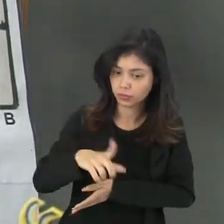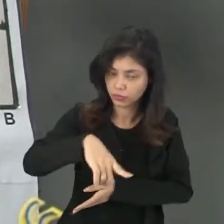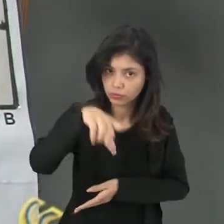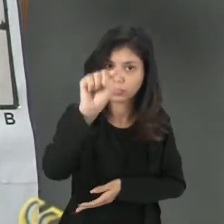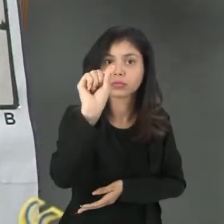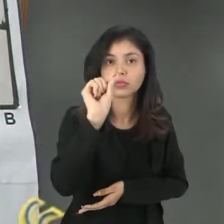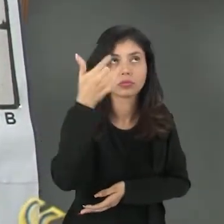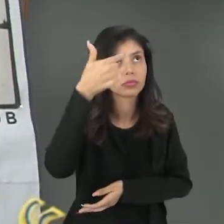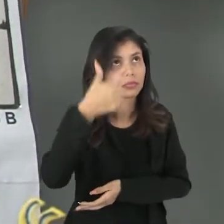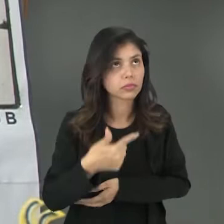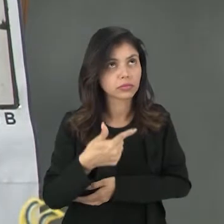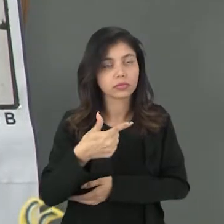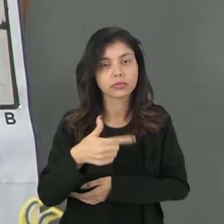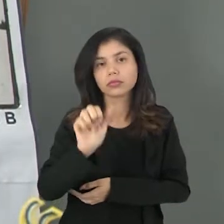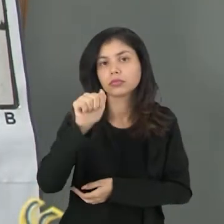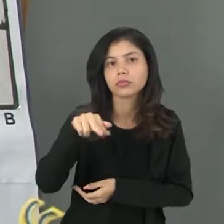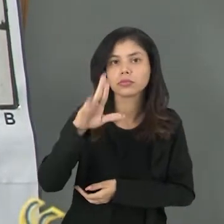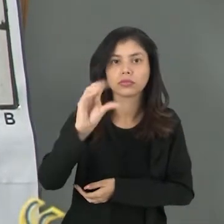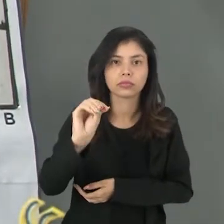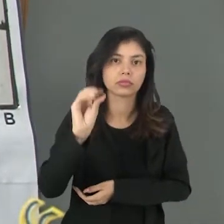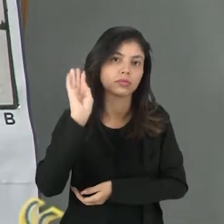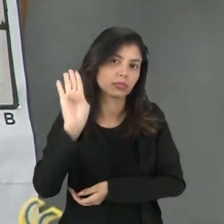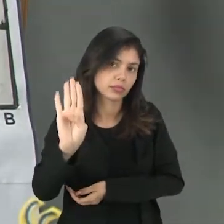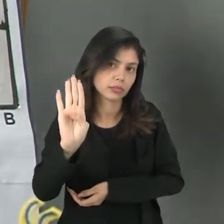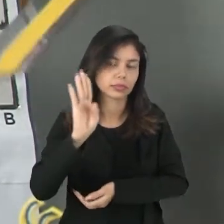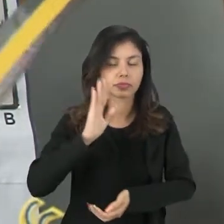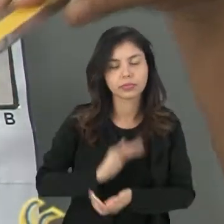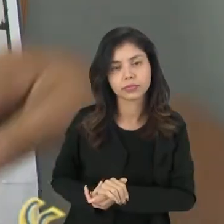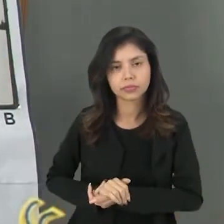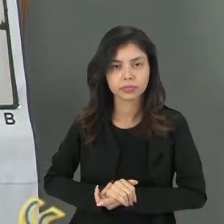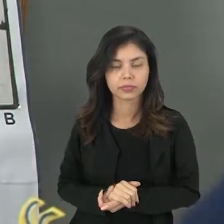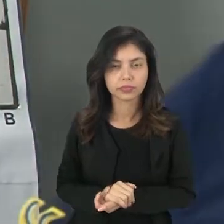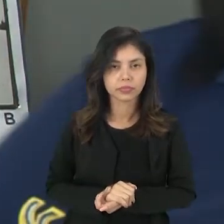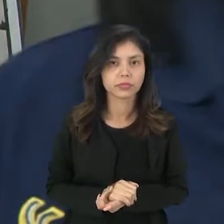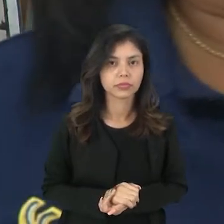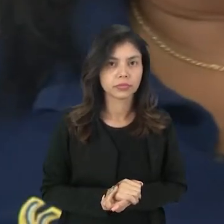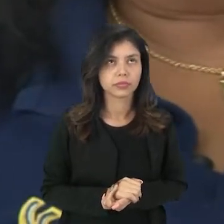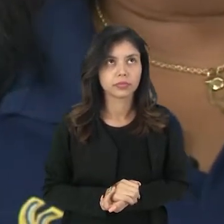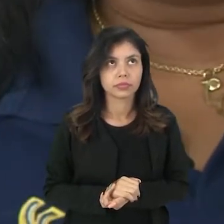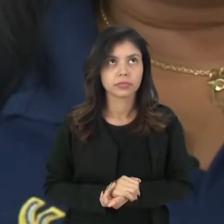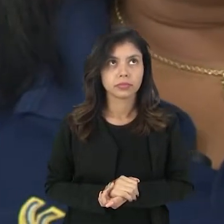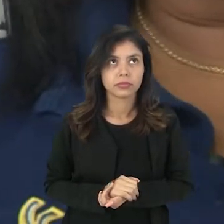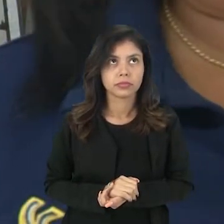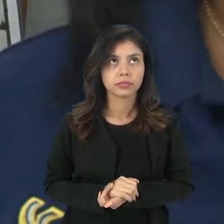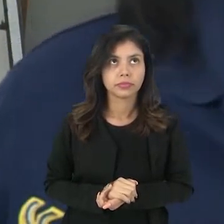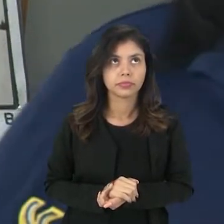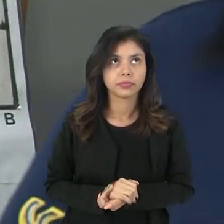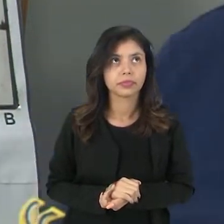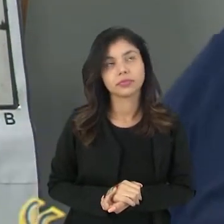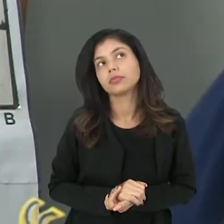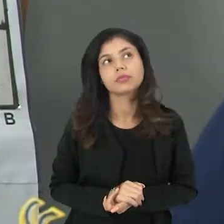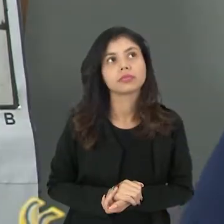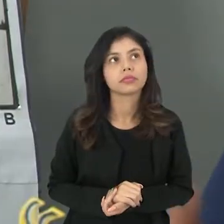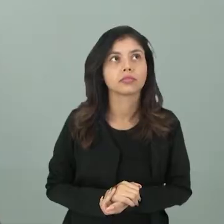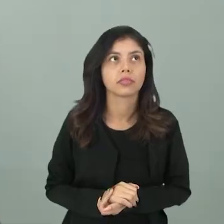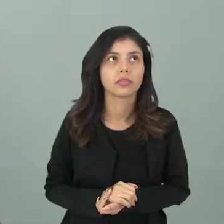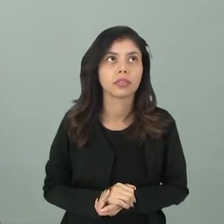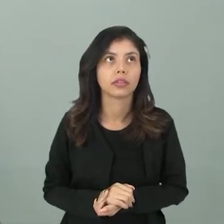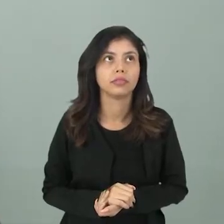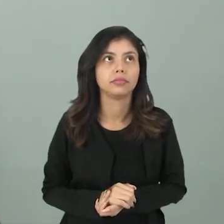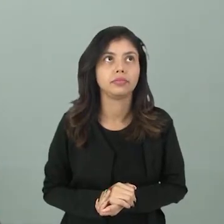Personagens preferidos do segundo ano B. Quais foram os personagens preferidos?